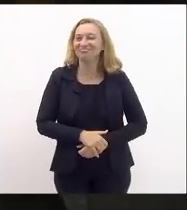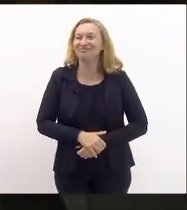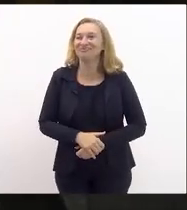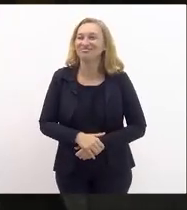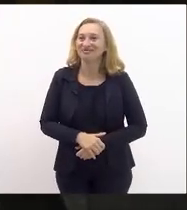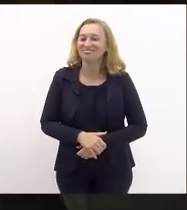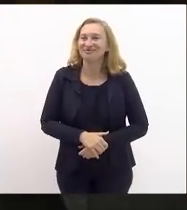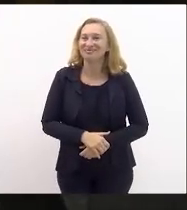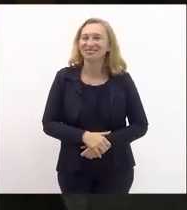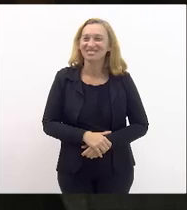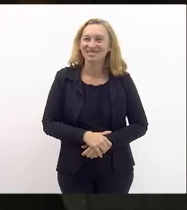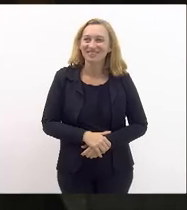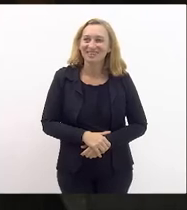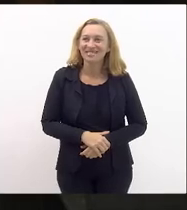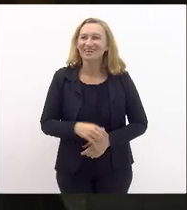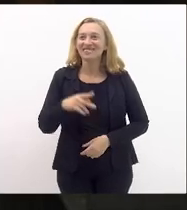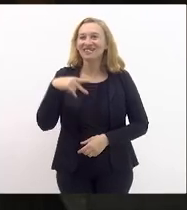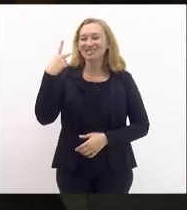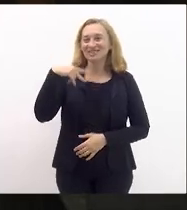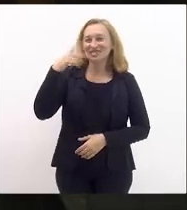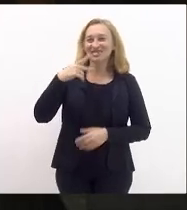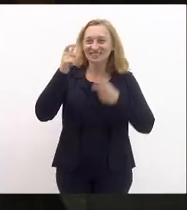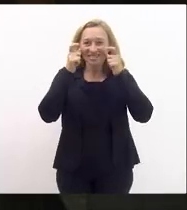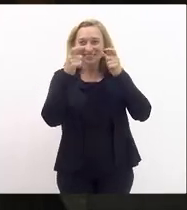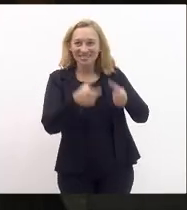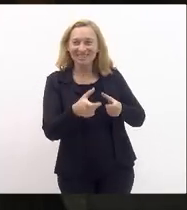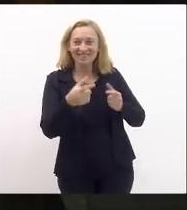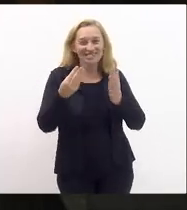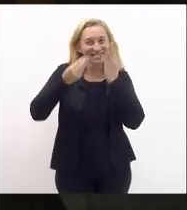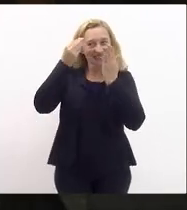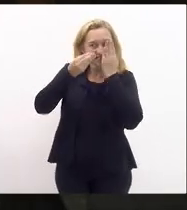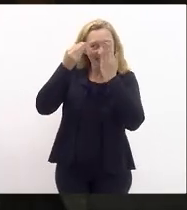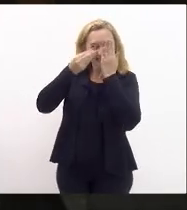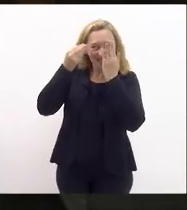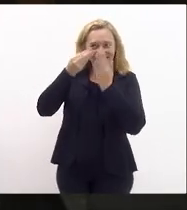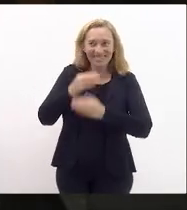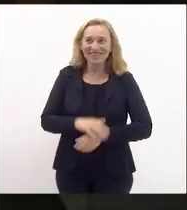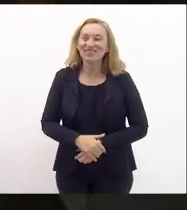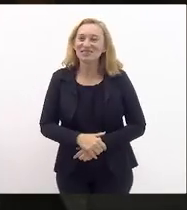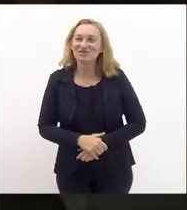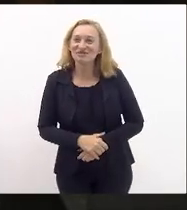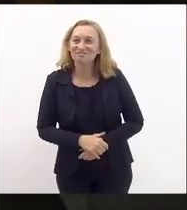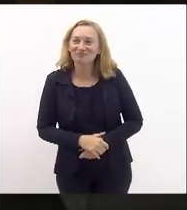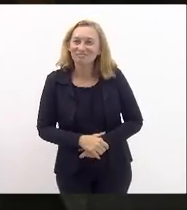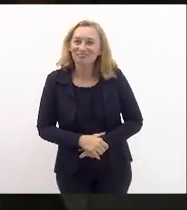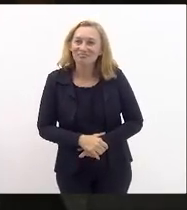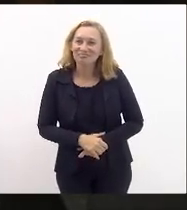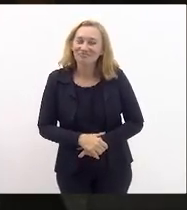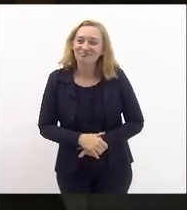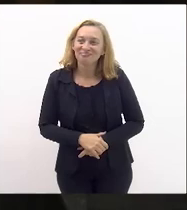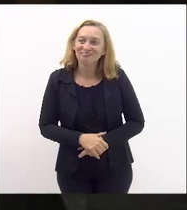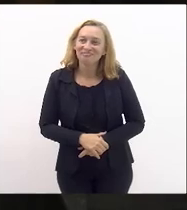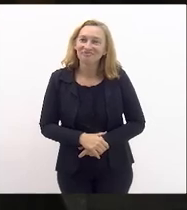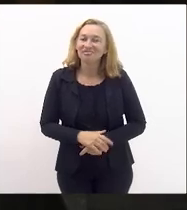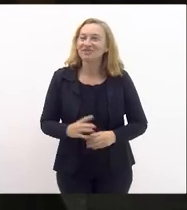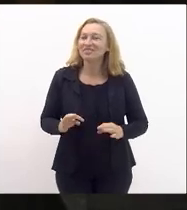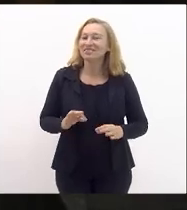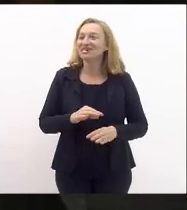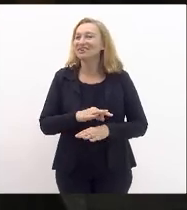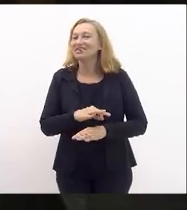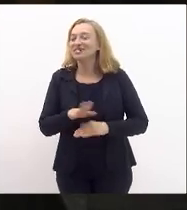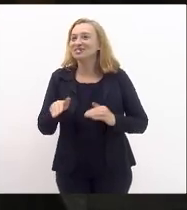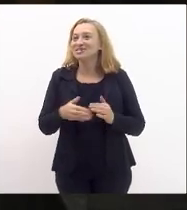desmontar a política de atenção psicossocial no Brasil. Bolsonaro chegou a ameaçar revogar todas as portarias